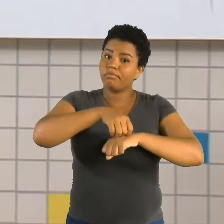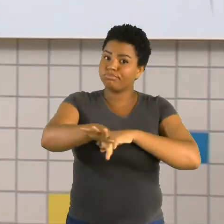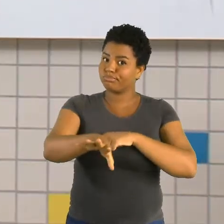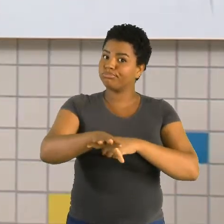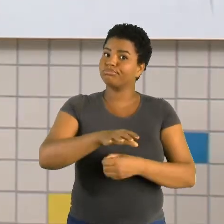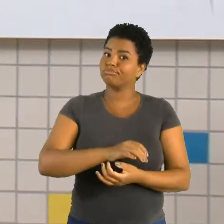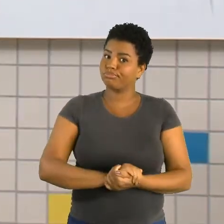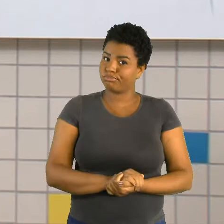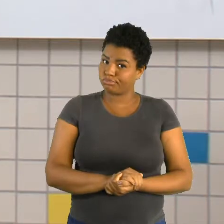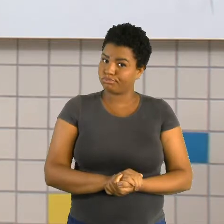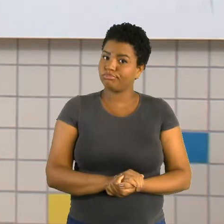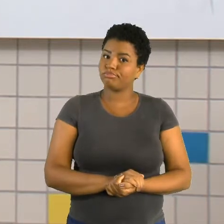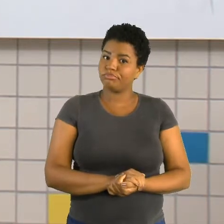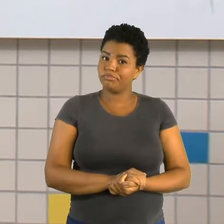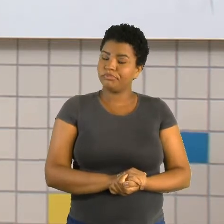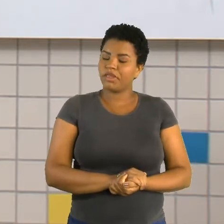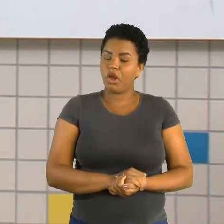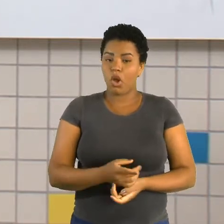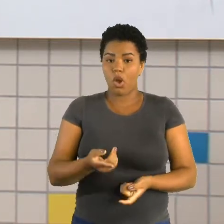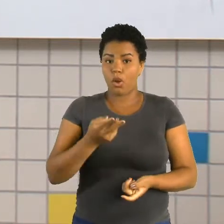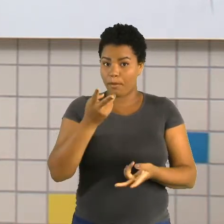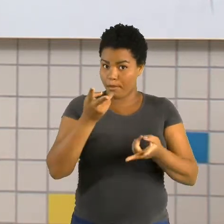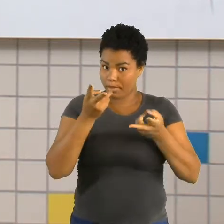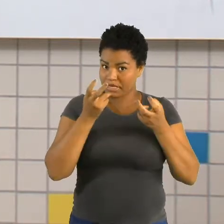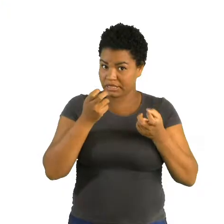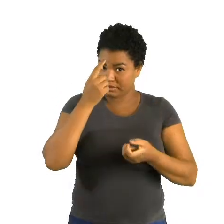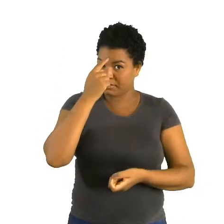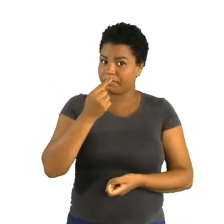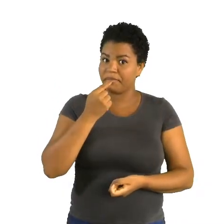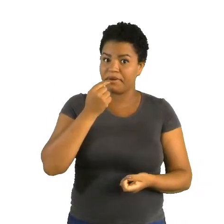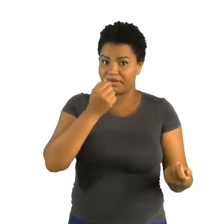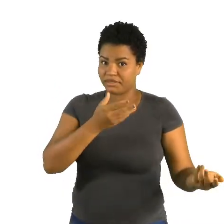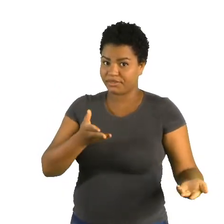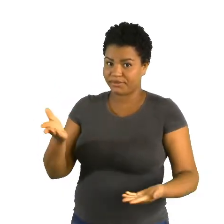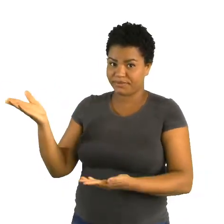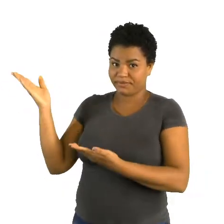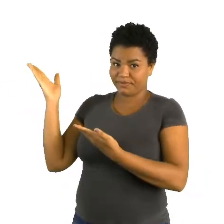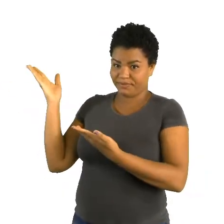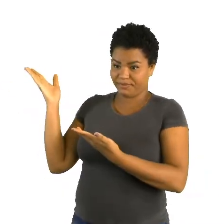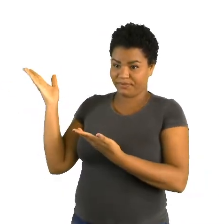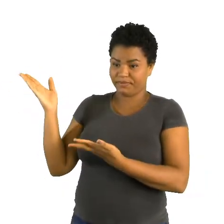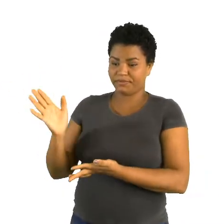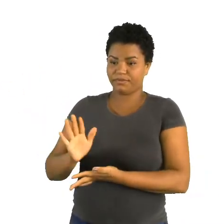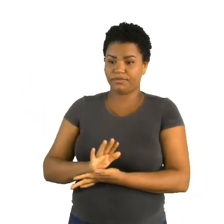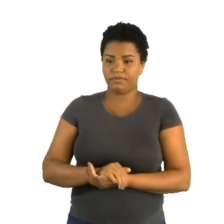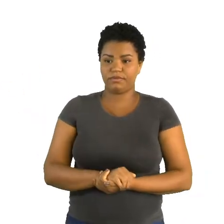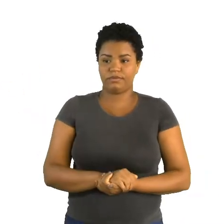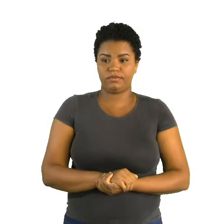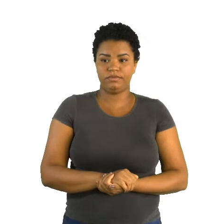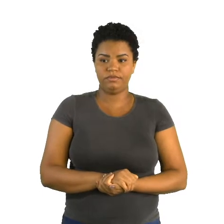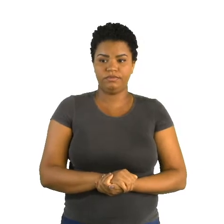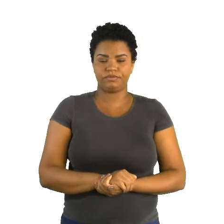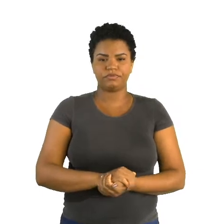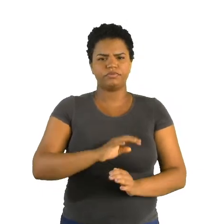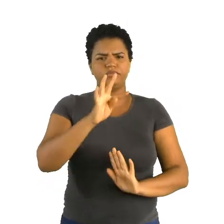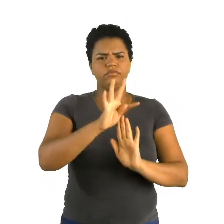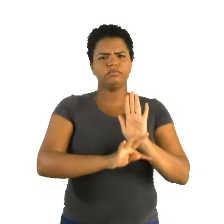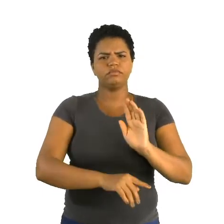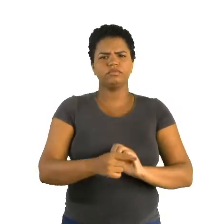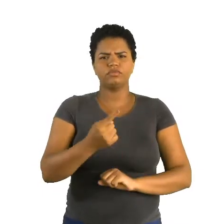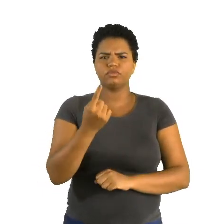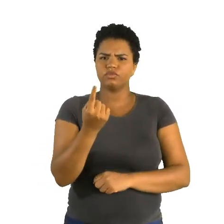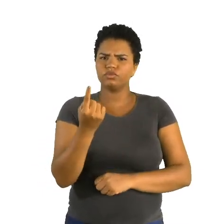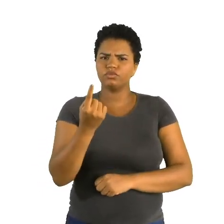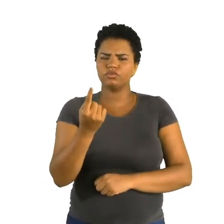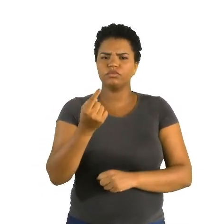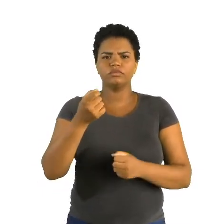aí essa imagem que vai aparecer na sua tela. Tá vendo? Tem o texto 1. O que está escrito no texto